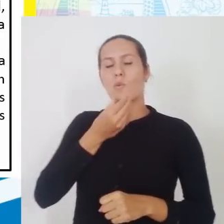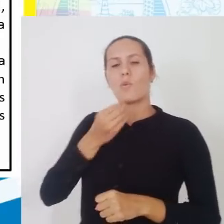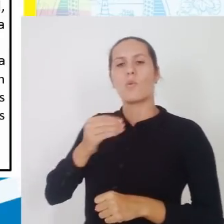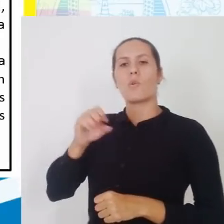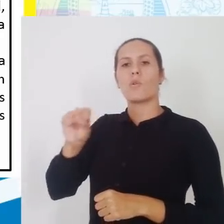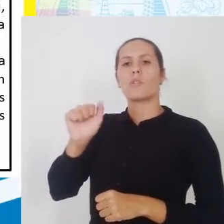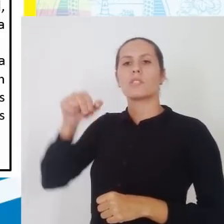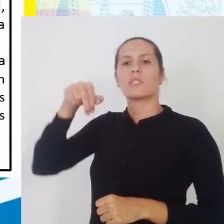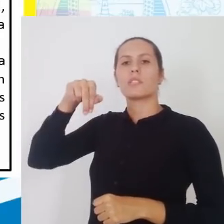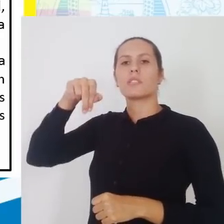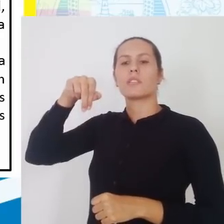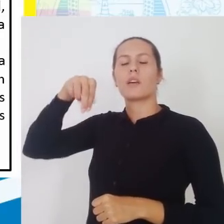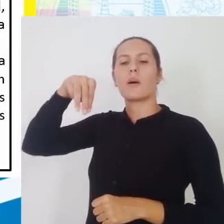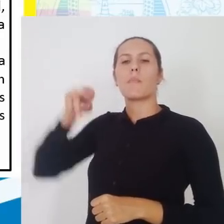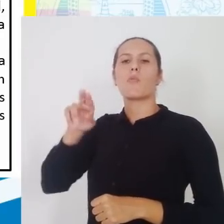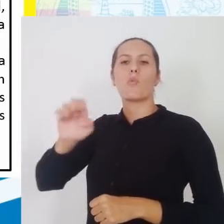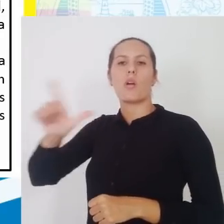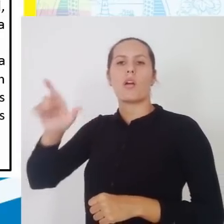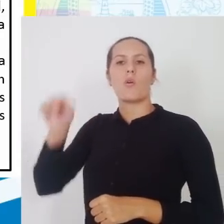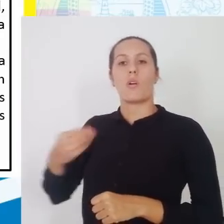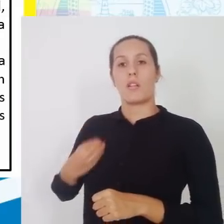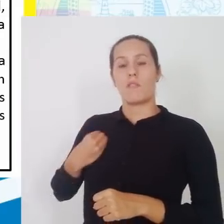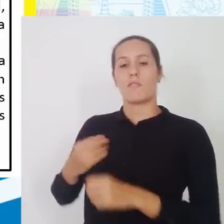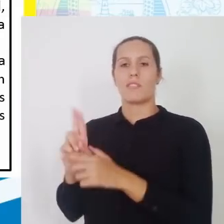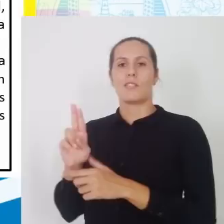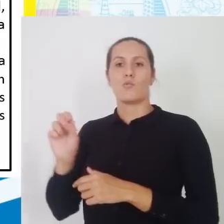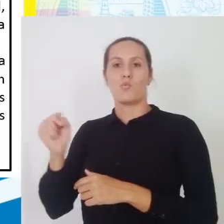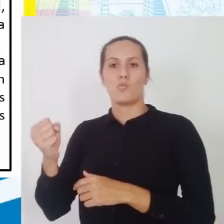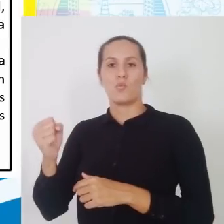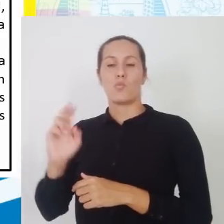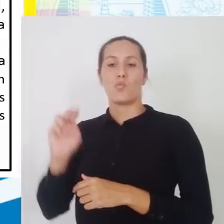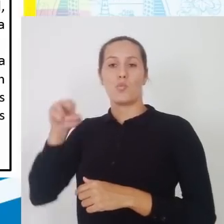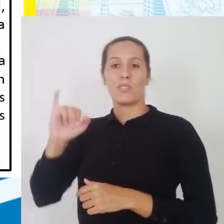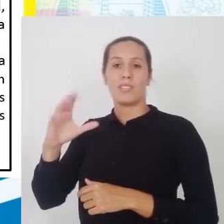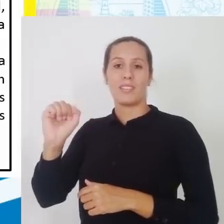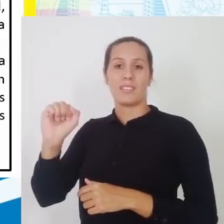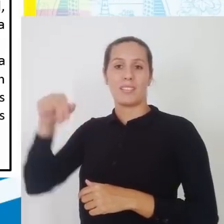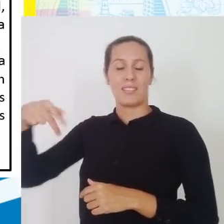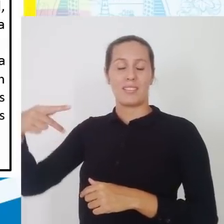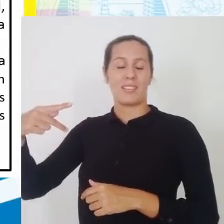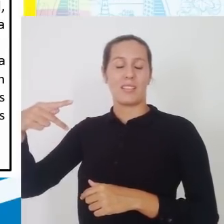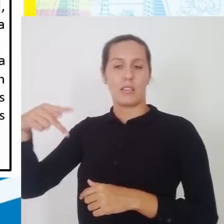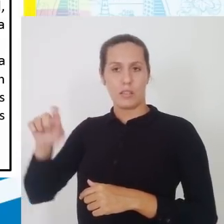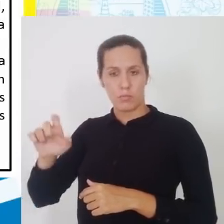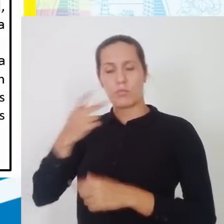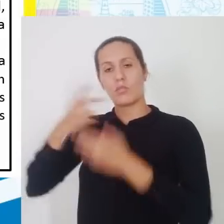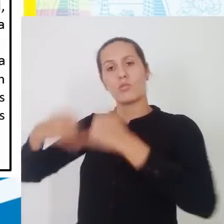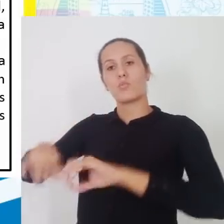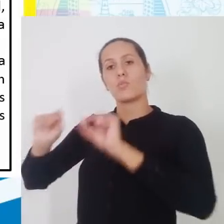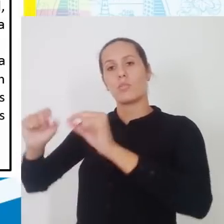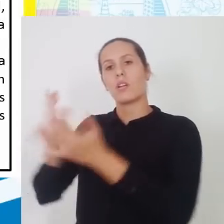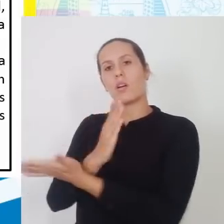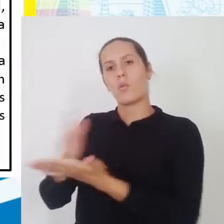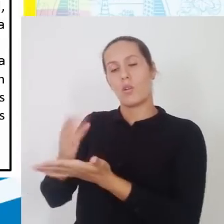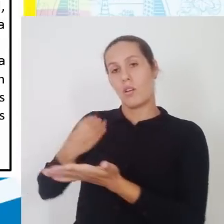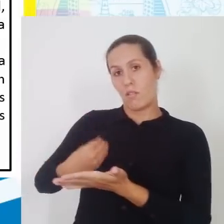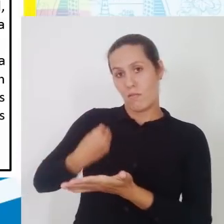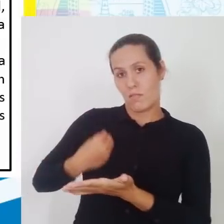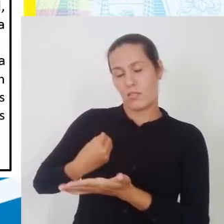encontrados. Satélites como o Corot e o Kepler caçam essas estruturas e até junho deste ano já haviam